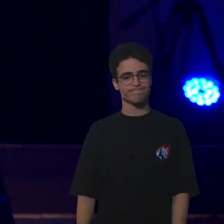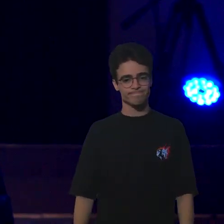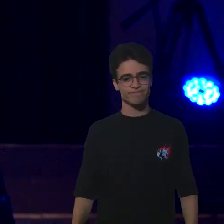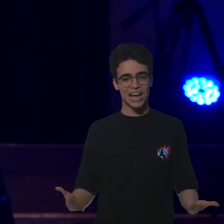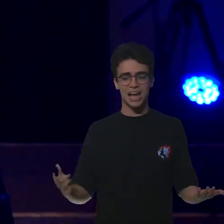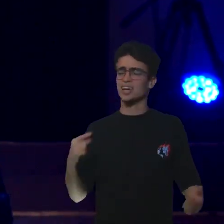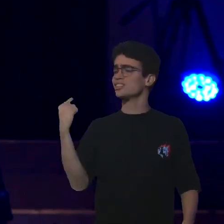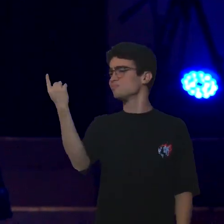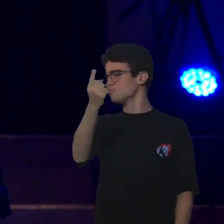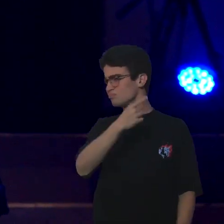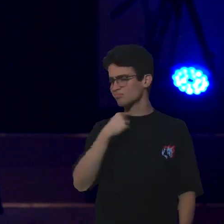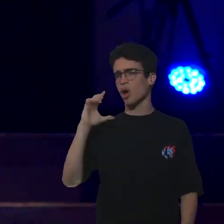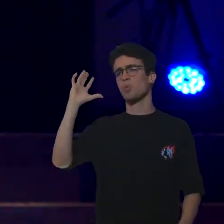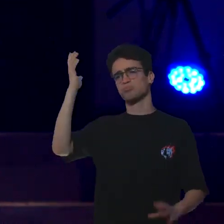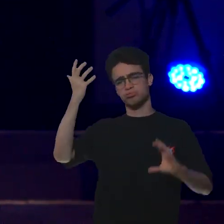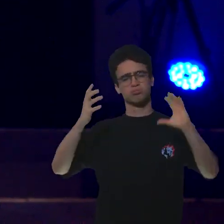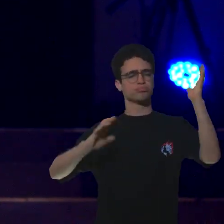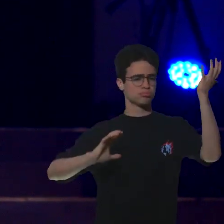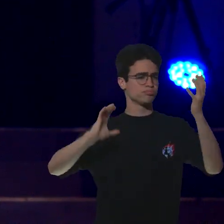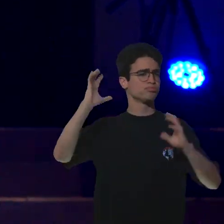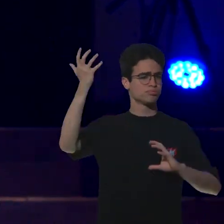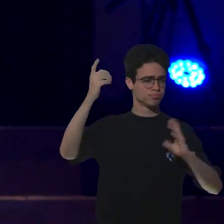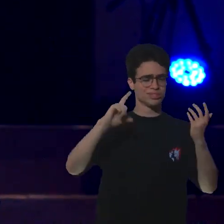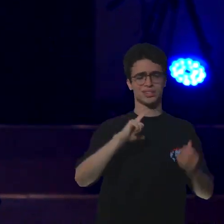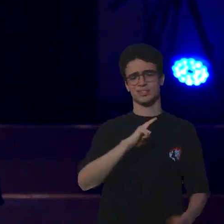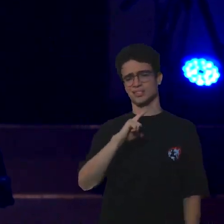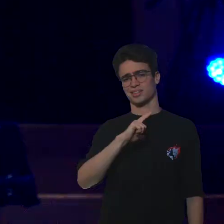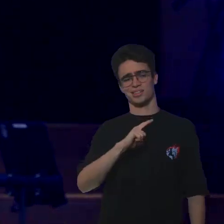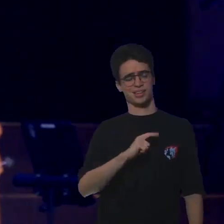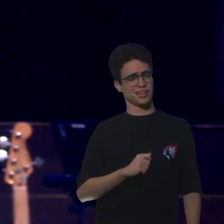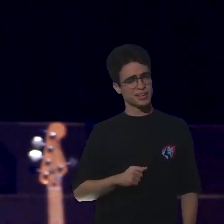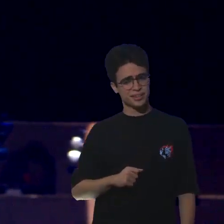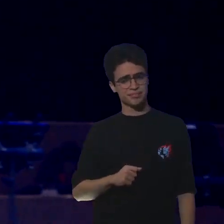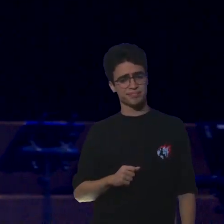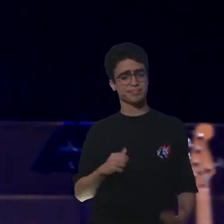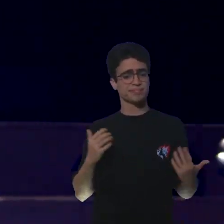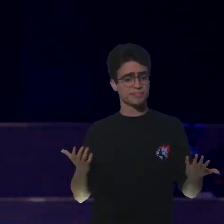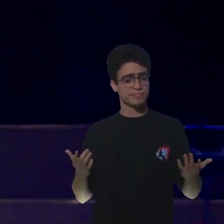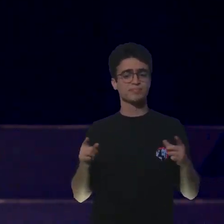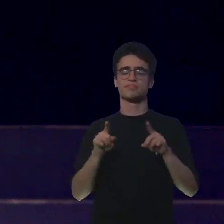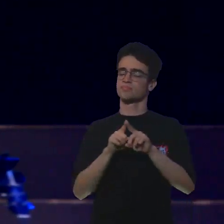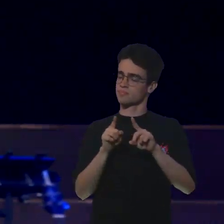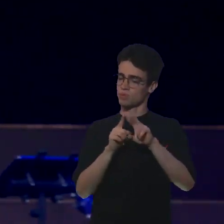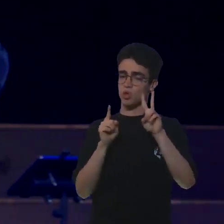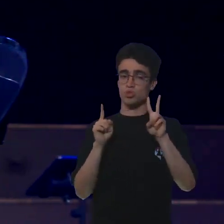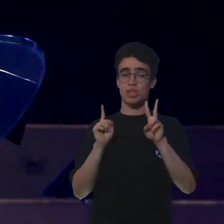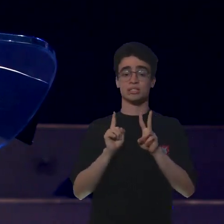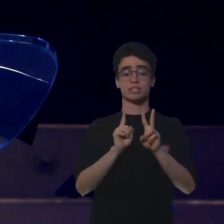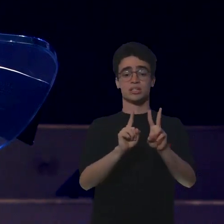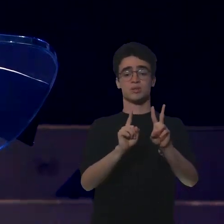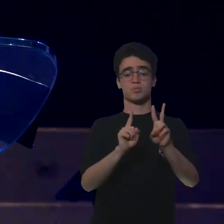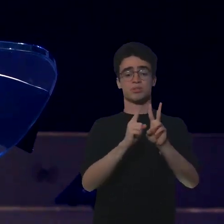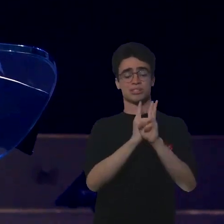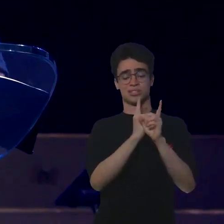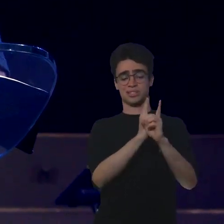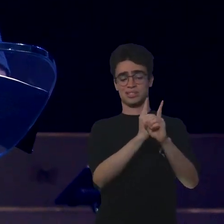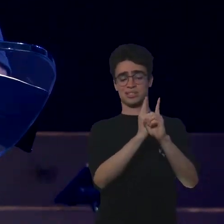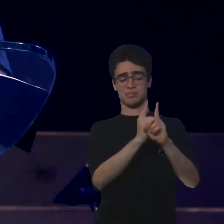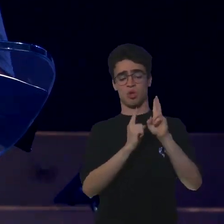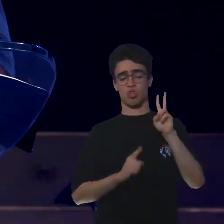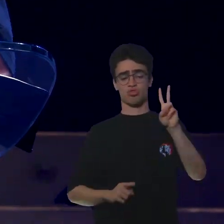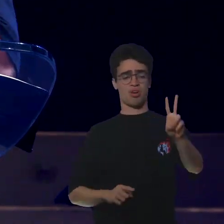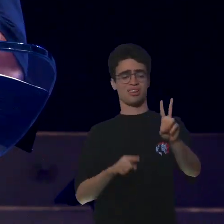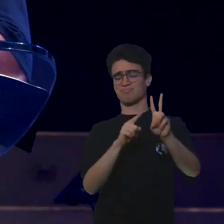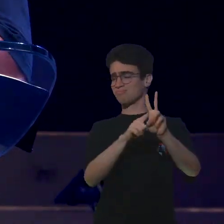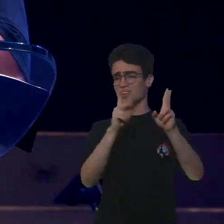Todos nós passamos por altos e baixos da vida. E com esses discípulos, não foi diferente.